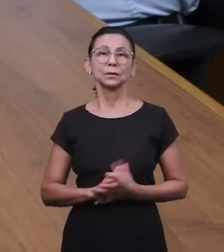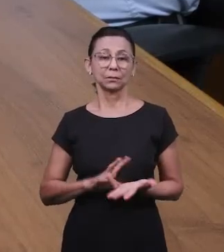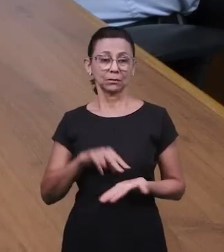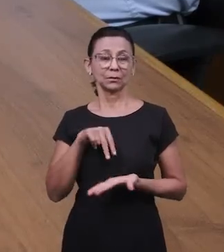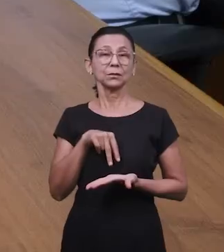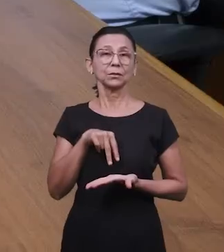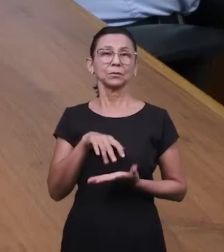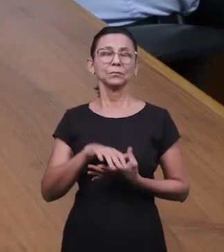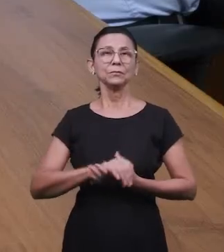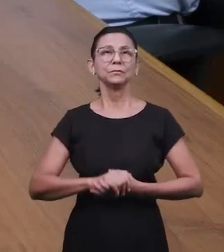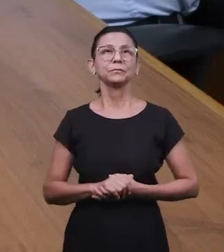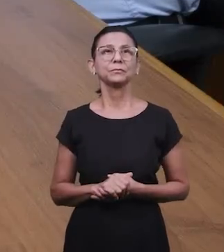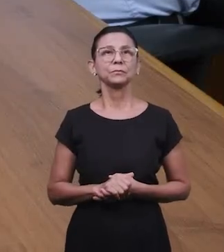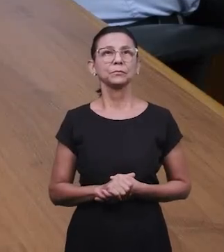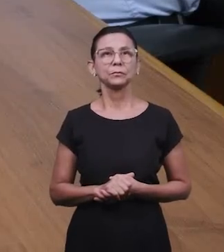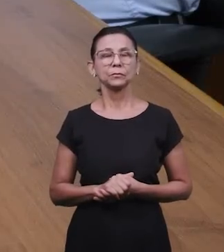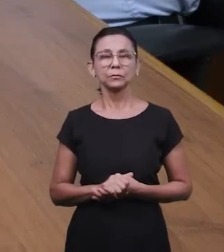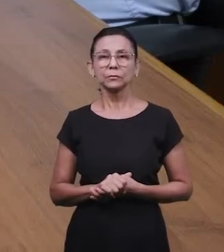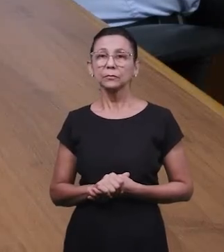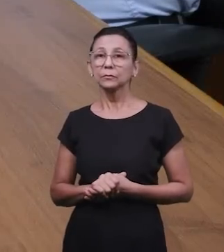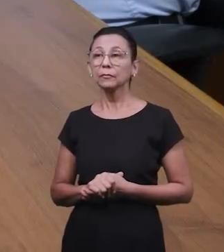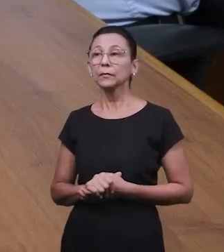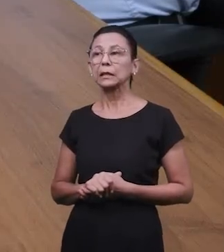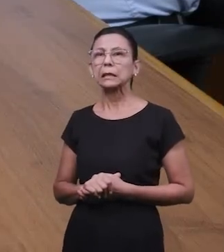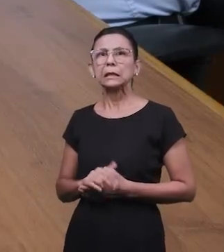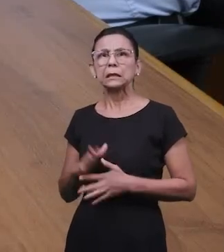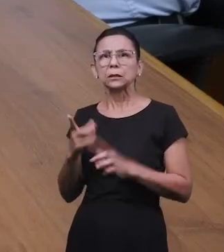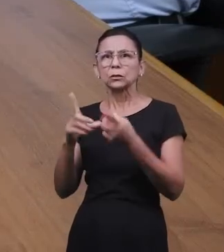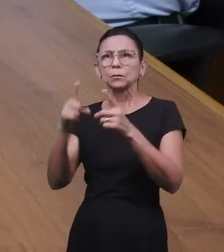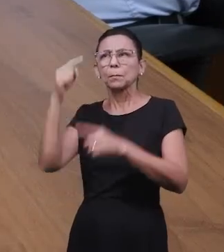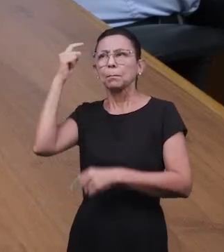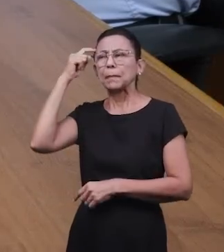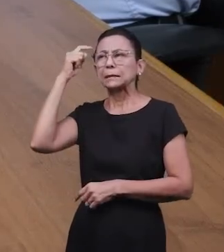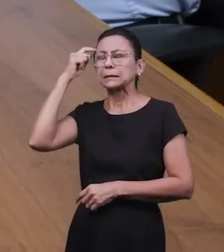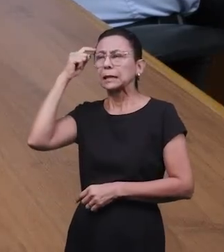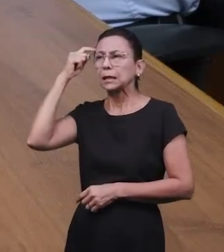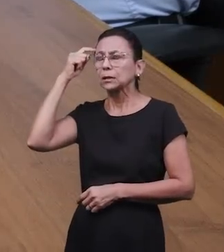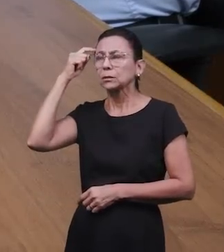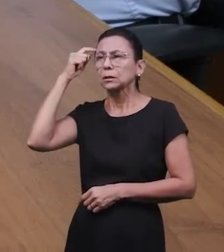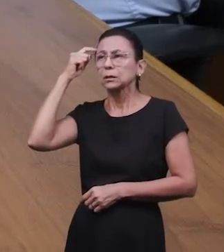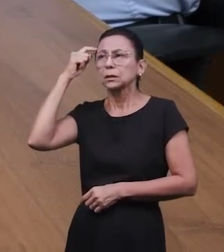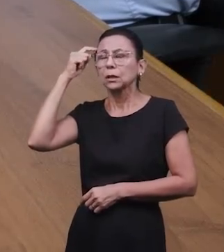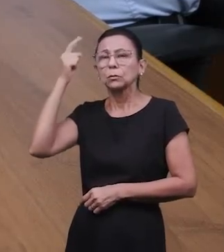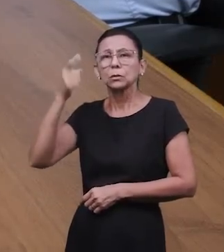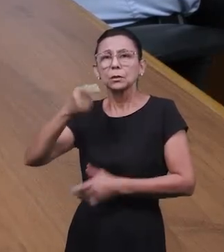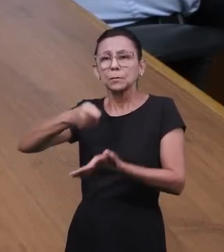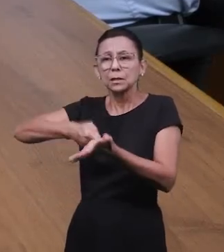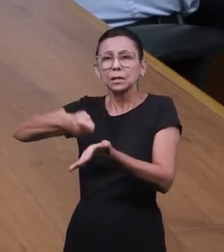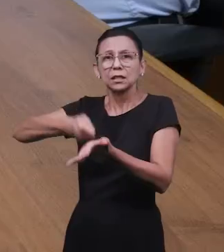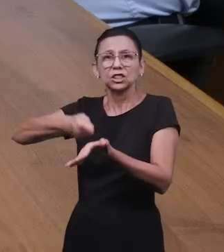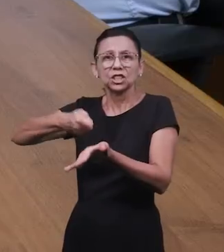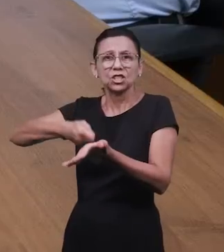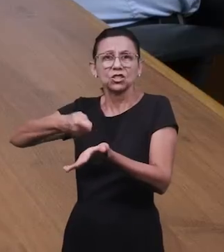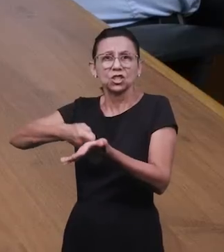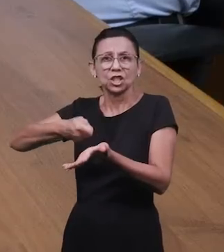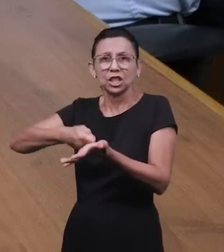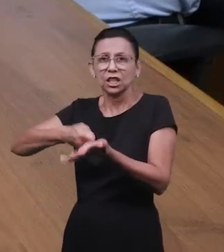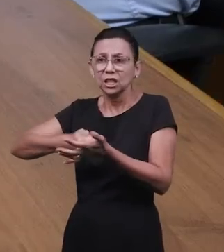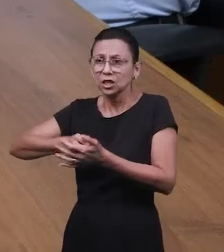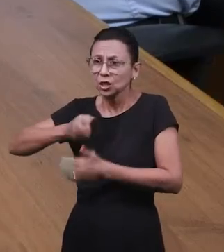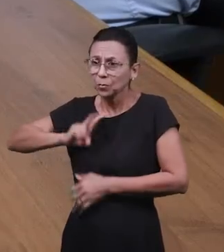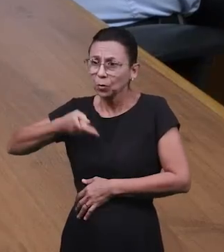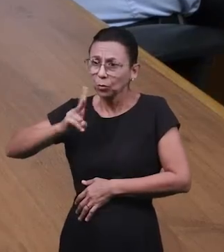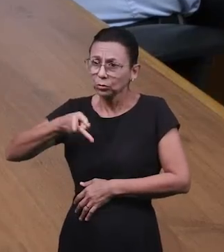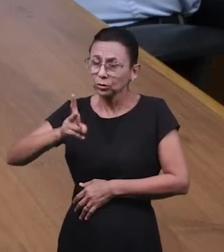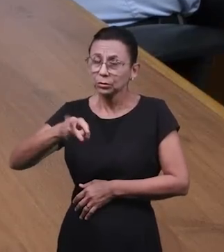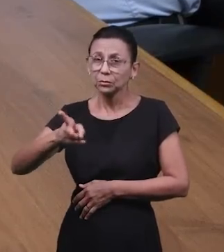assim, nós precisamos de perseverar nisso. Isso não pode acabar. Glória a Deus. Isso tem de permanecer vivo no nosso meio. Nós temos